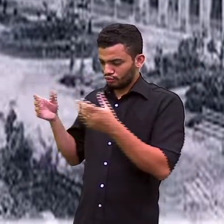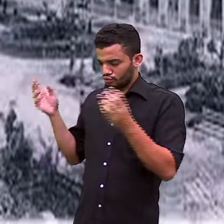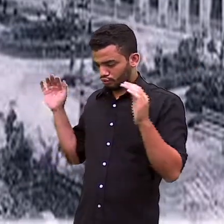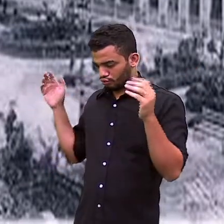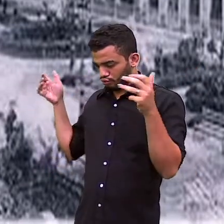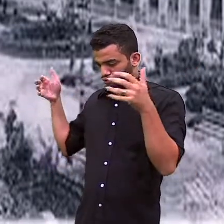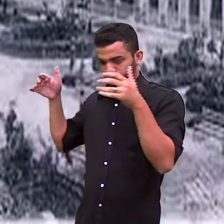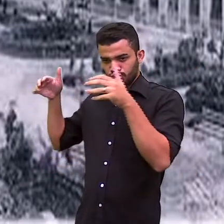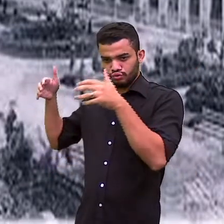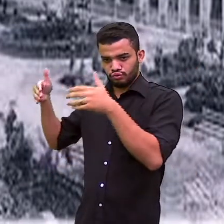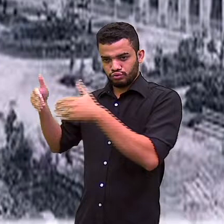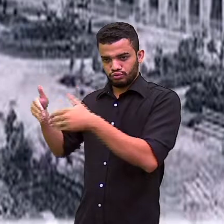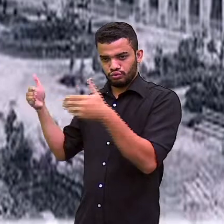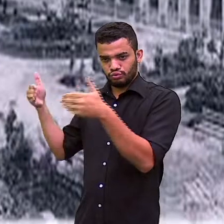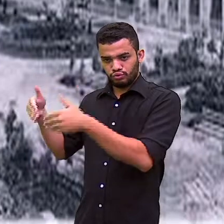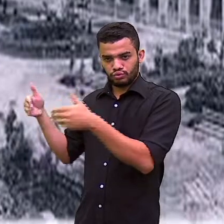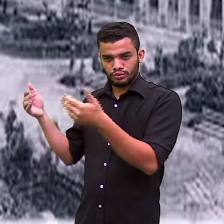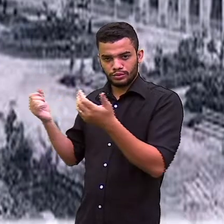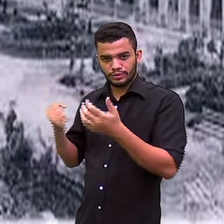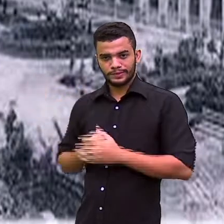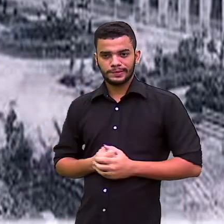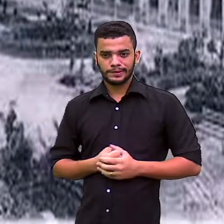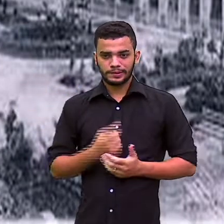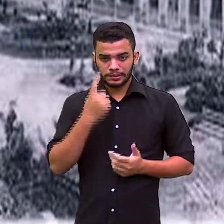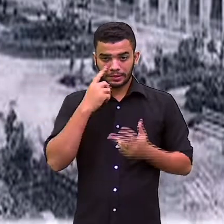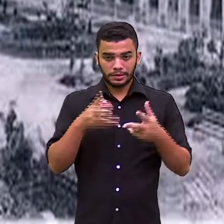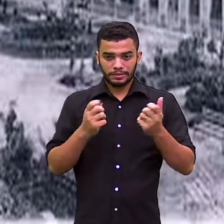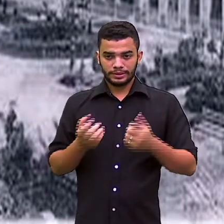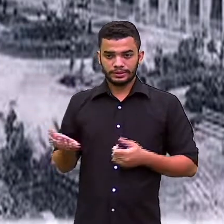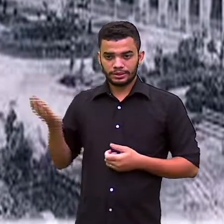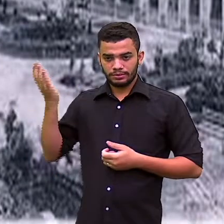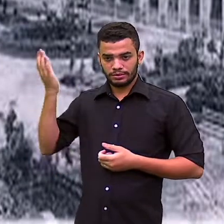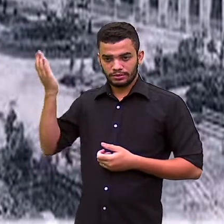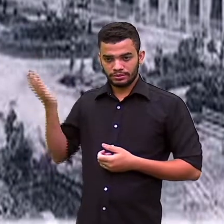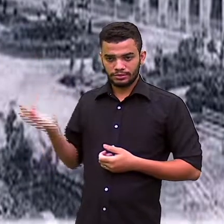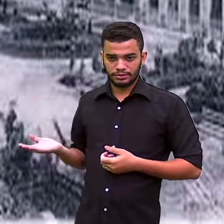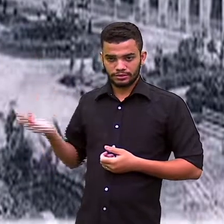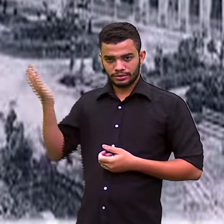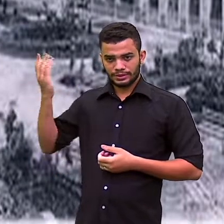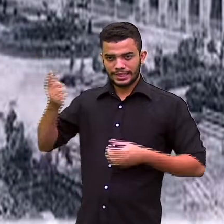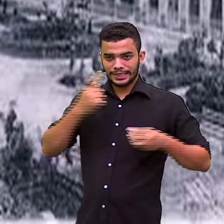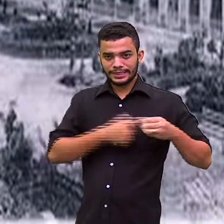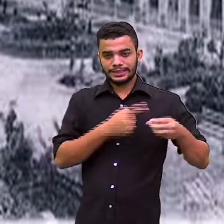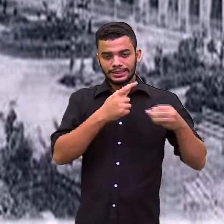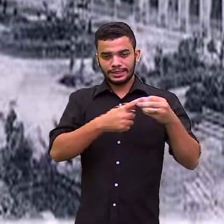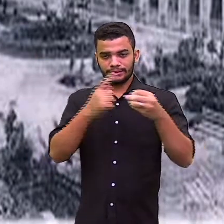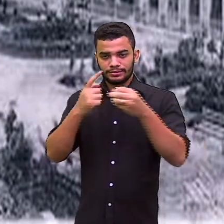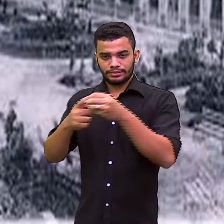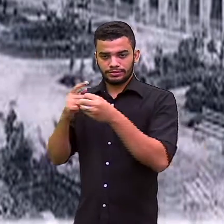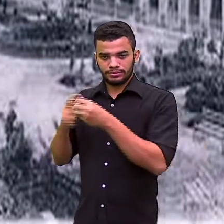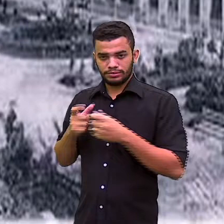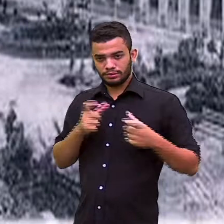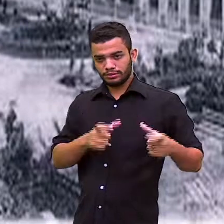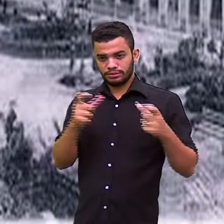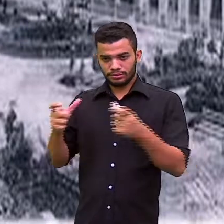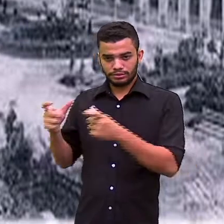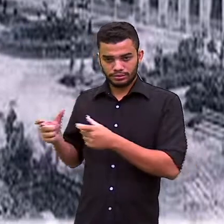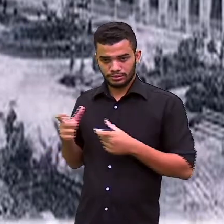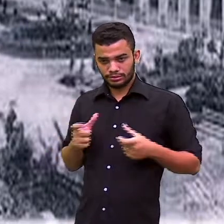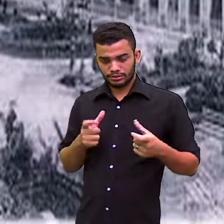ver nesta imagem que aparece. Aqui são as cidades das regiões de